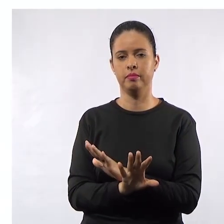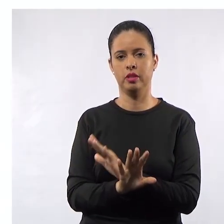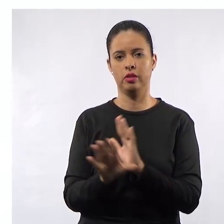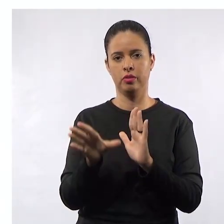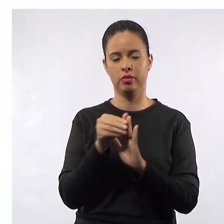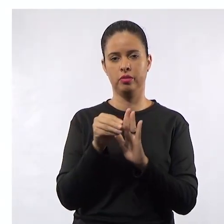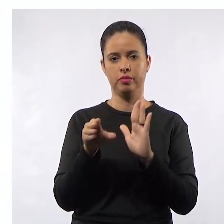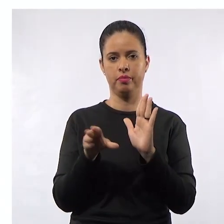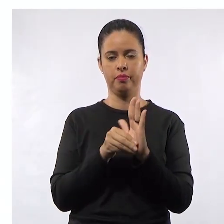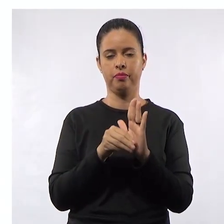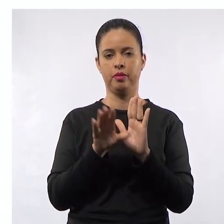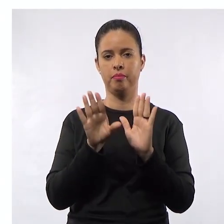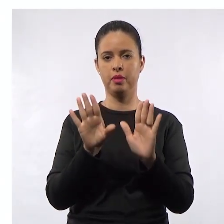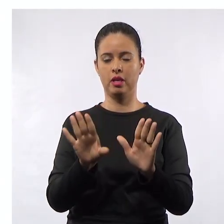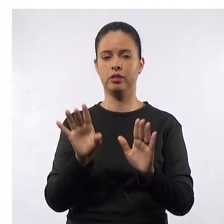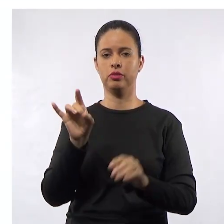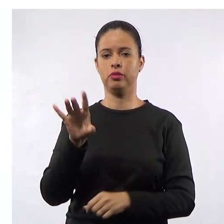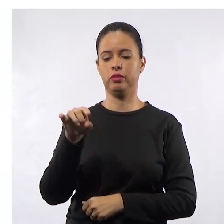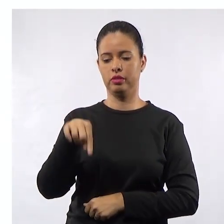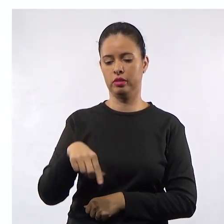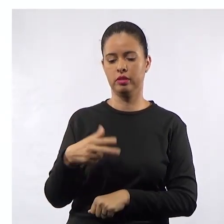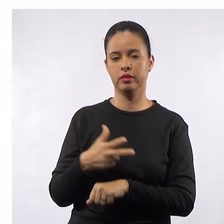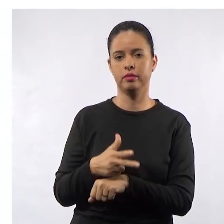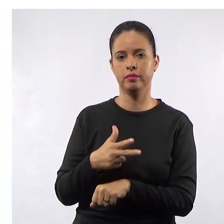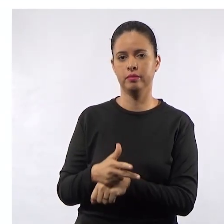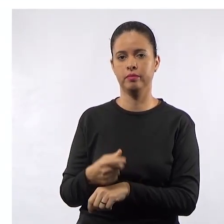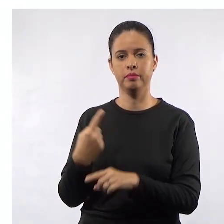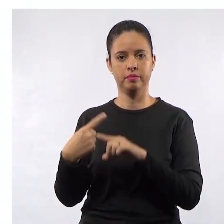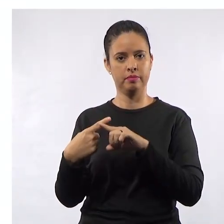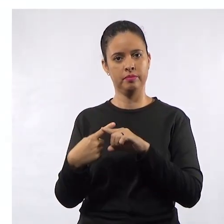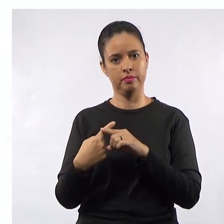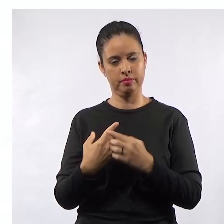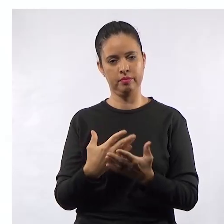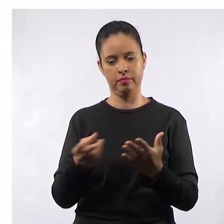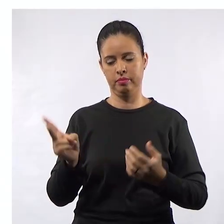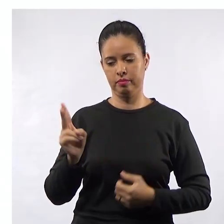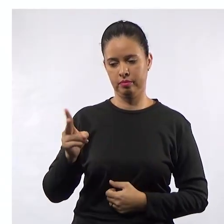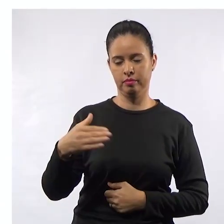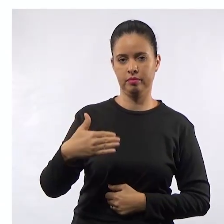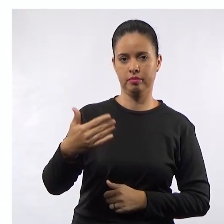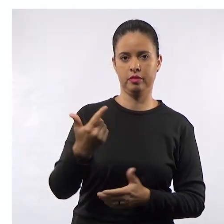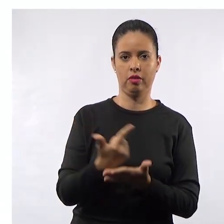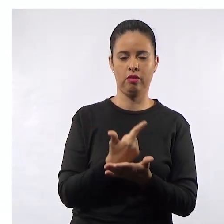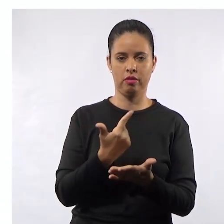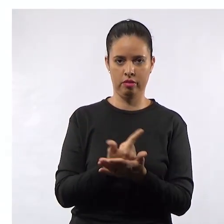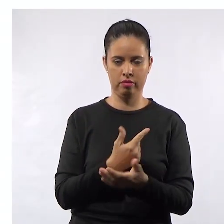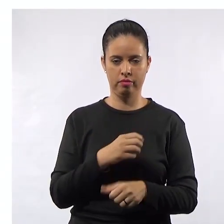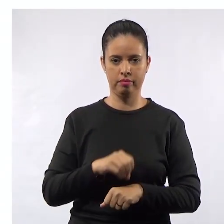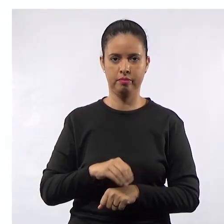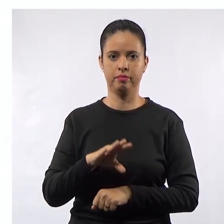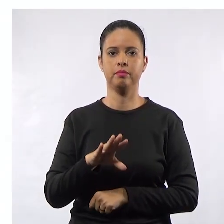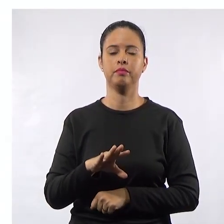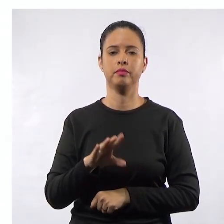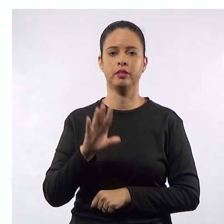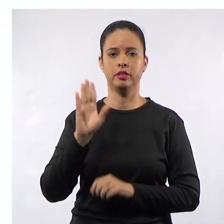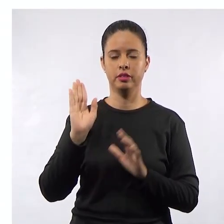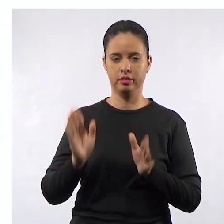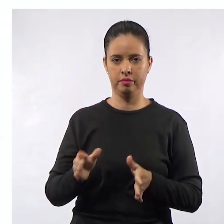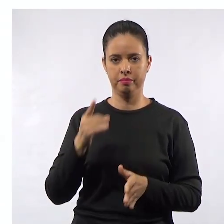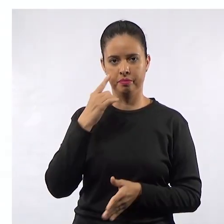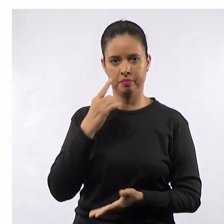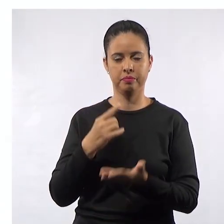os nossos conteúdos, mas encerra só aqui na gravação, porque você vai dar continuidade aí com o livro recomendado, os livros que